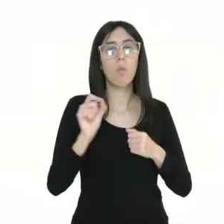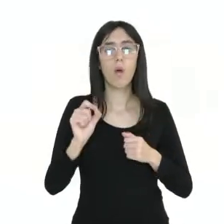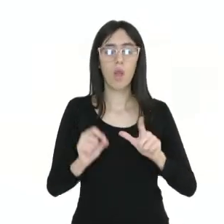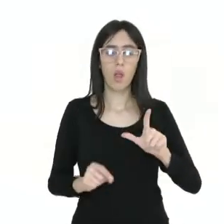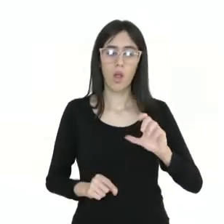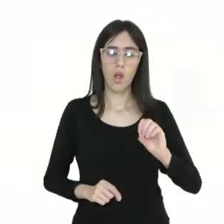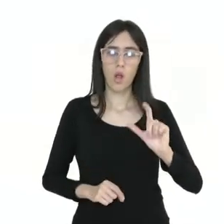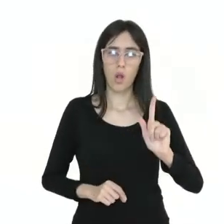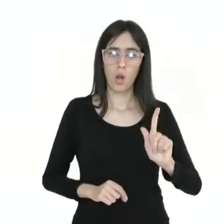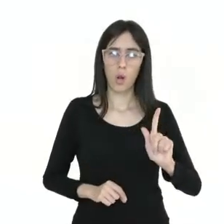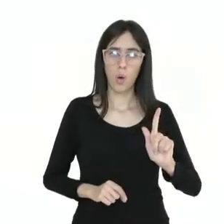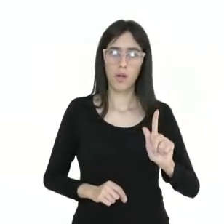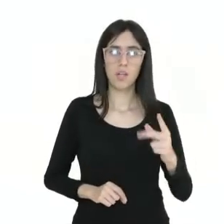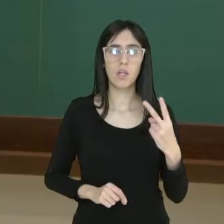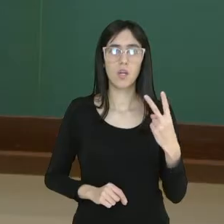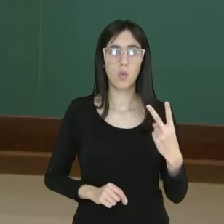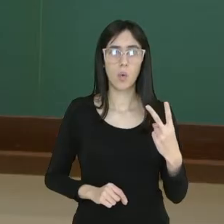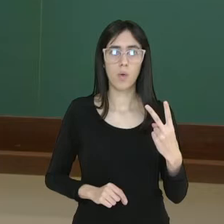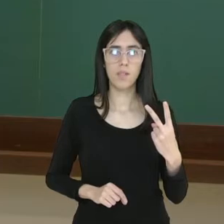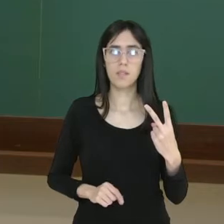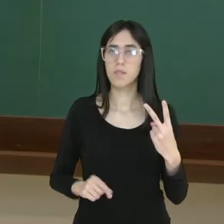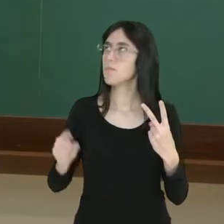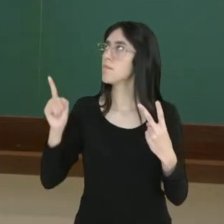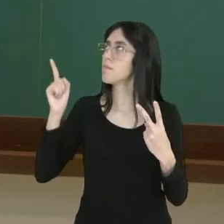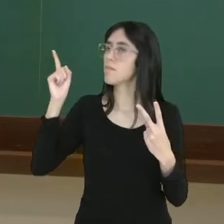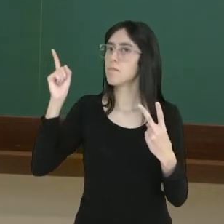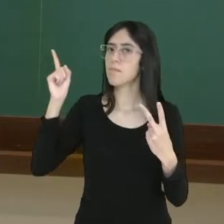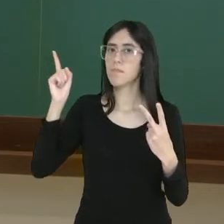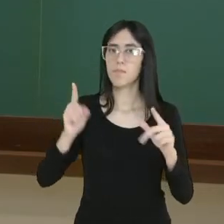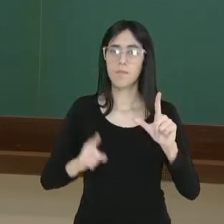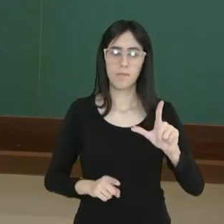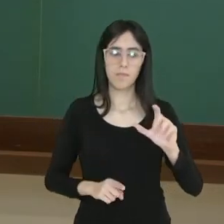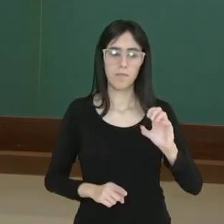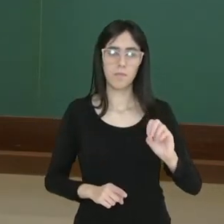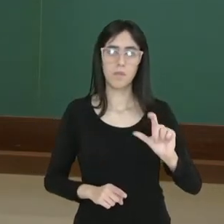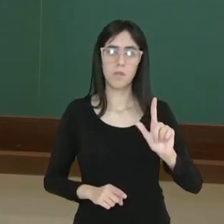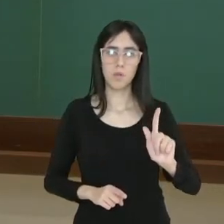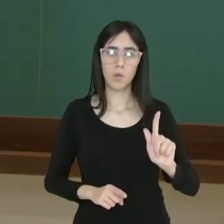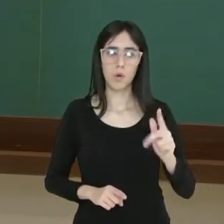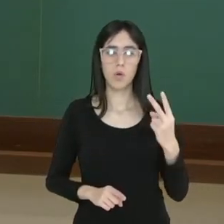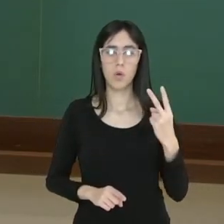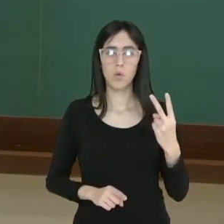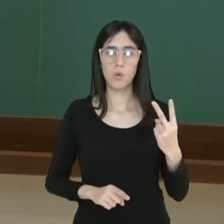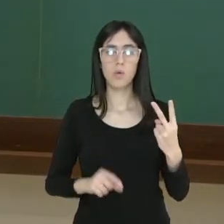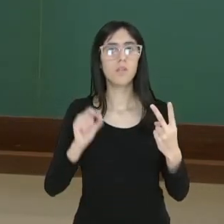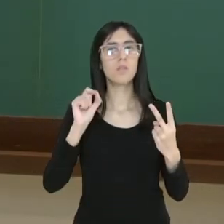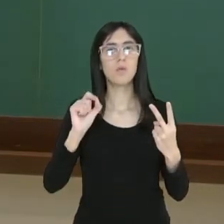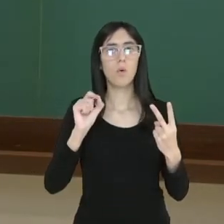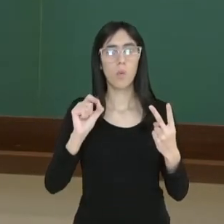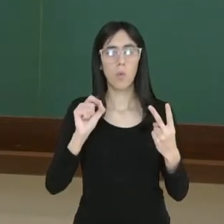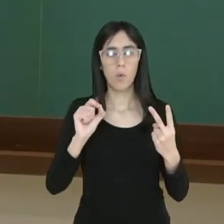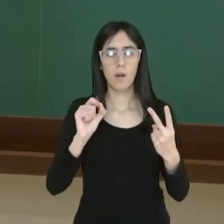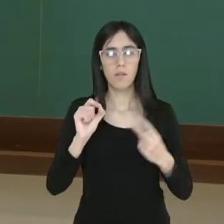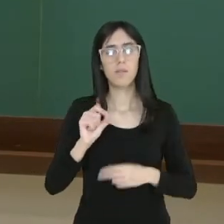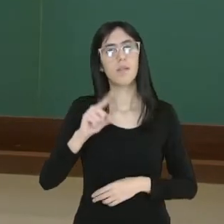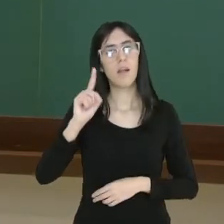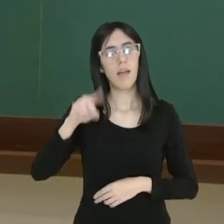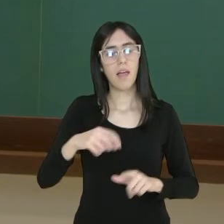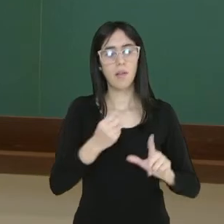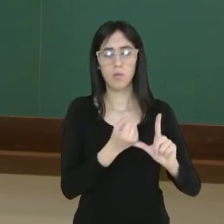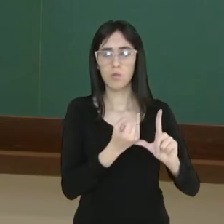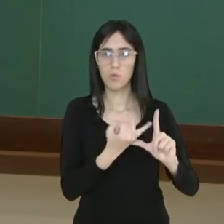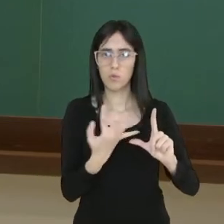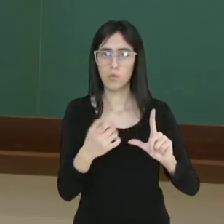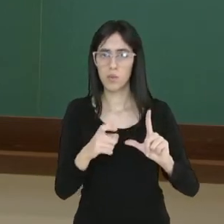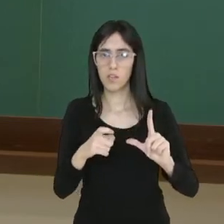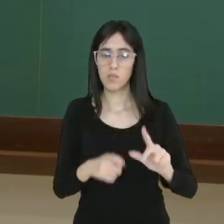2, apenas isso daqui, ó, pessoal, log de 2 está querendo dizer logaritmo de 2